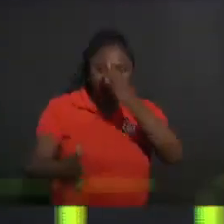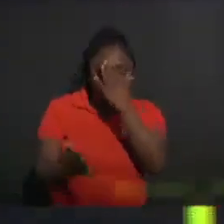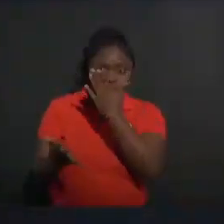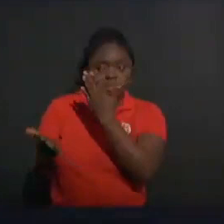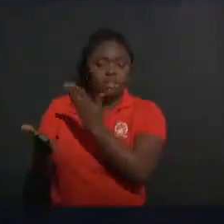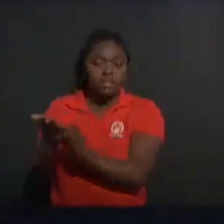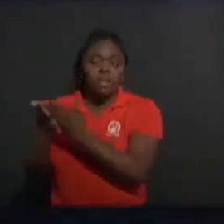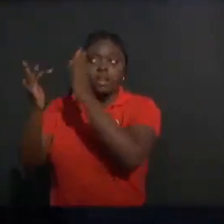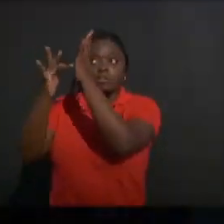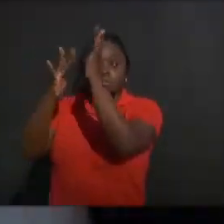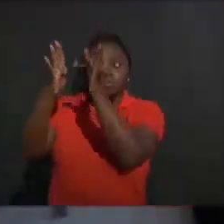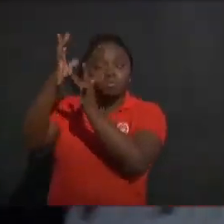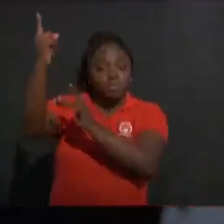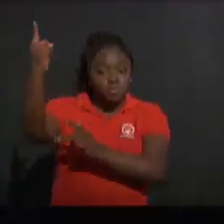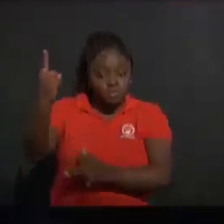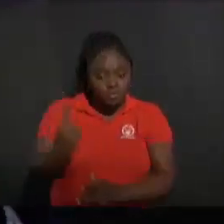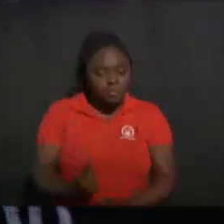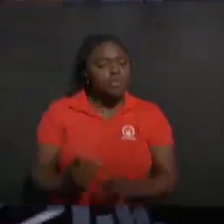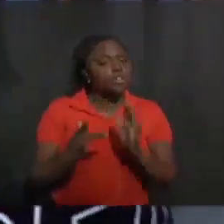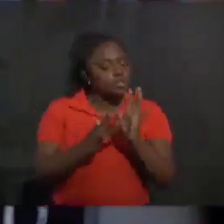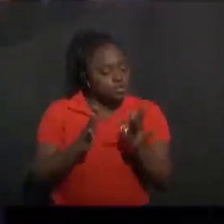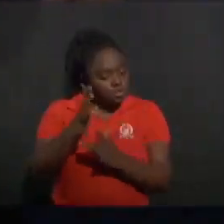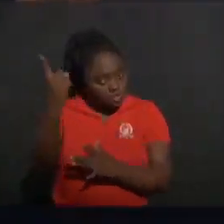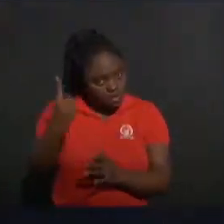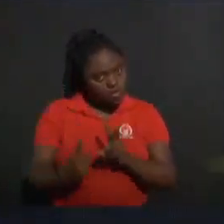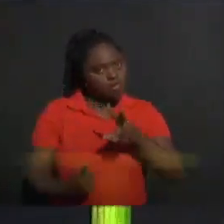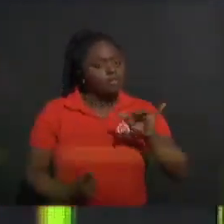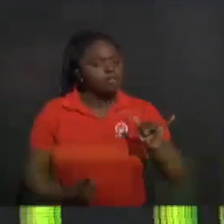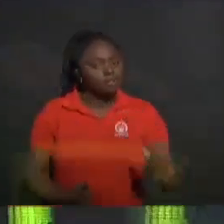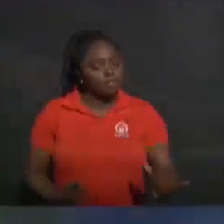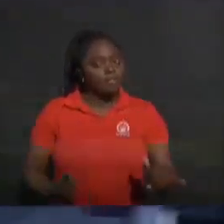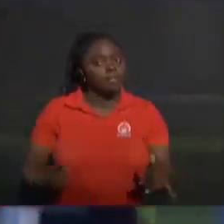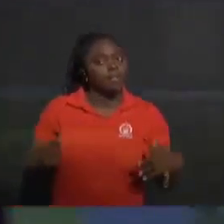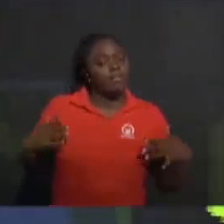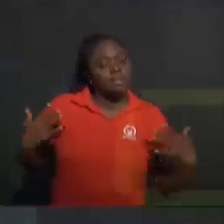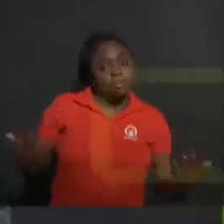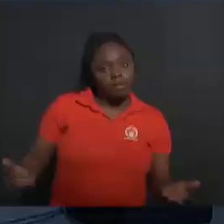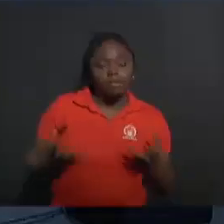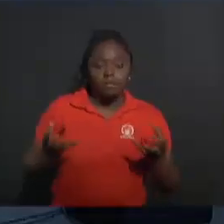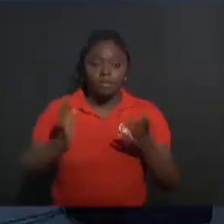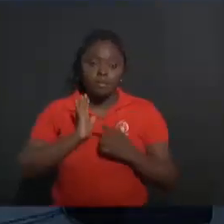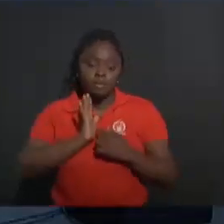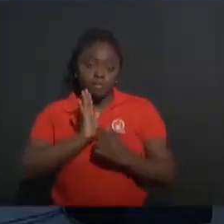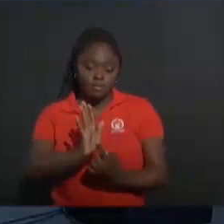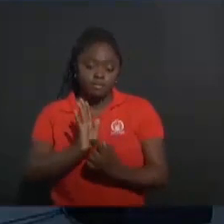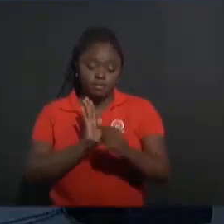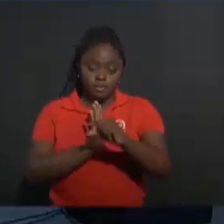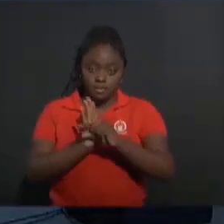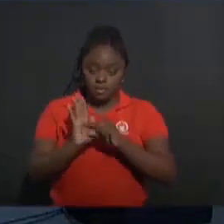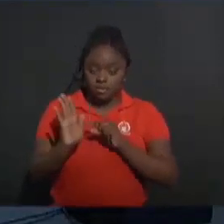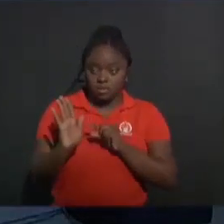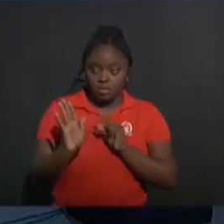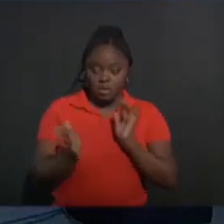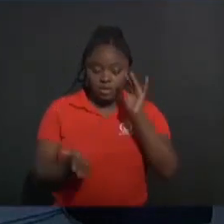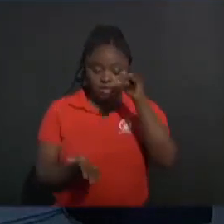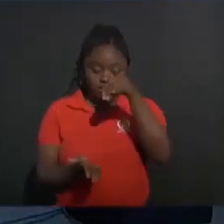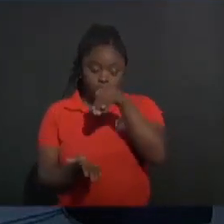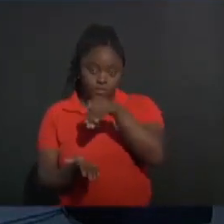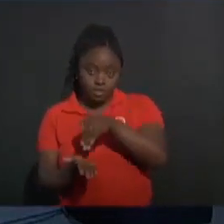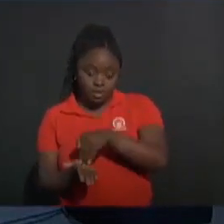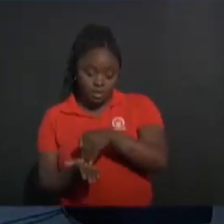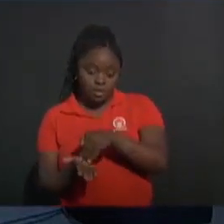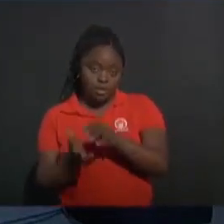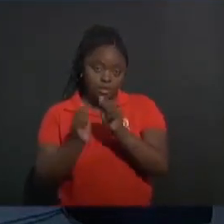que ele estava para chegar, ele está para vir. Eu vou deixar você com um verso lá do finalzinho, lá